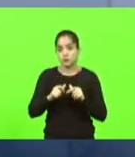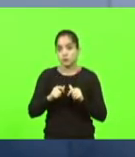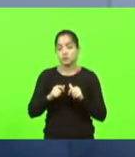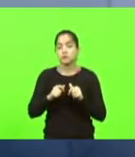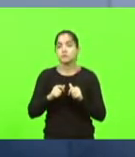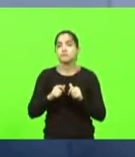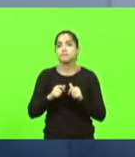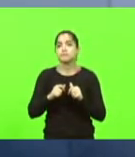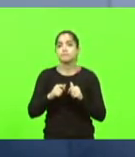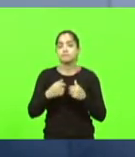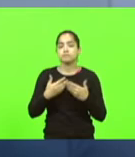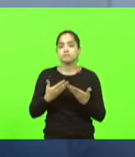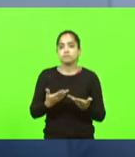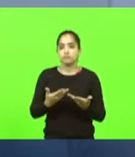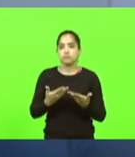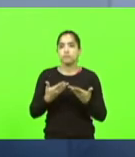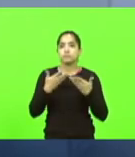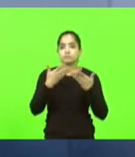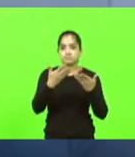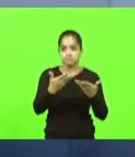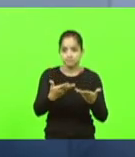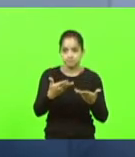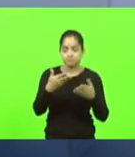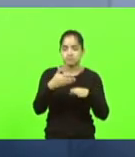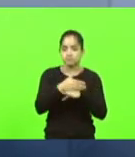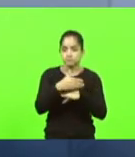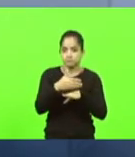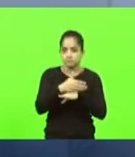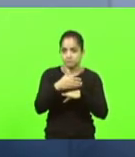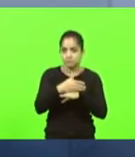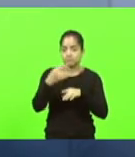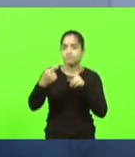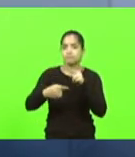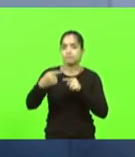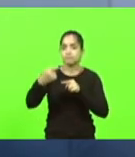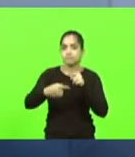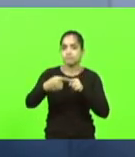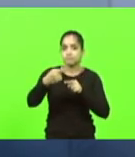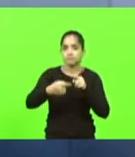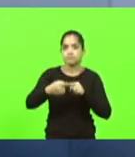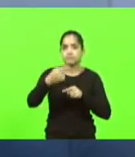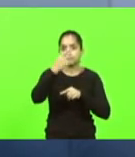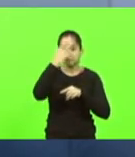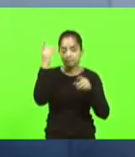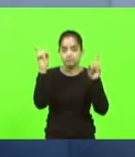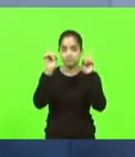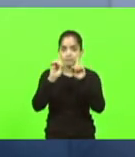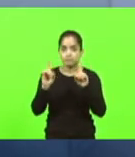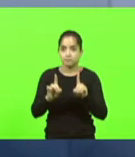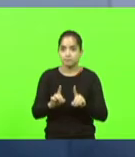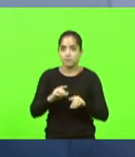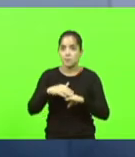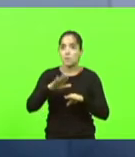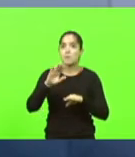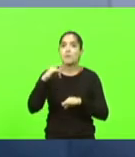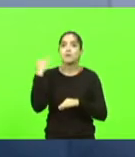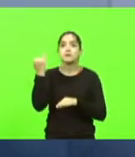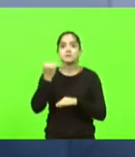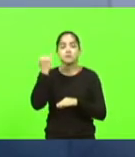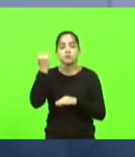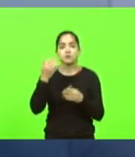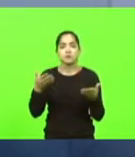à disposição sempre para participar dos diálogos que envolvam as pessoas com deficiência, porque se faz ainda mais importante em tempos de